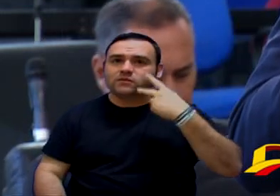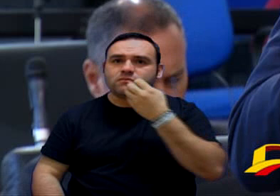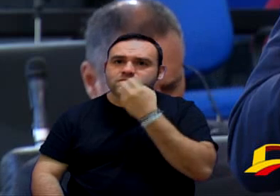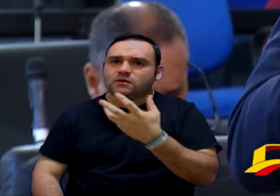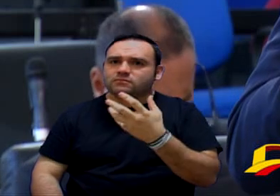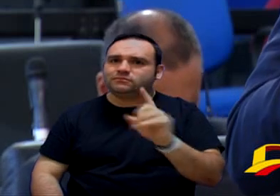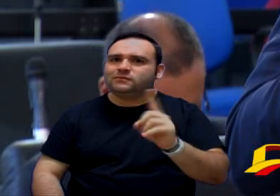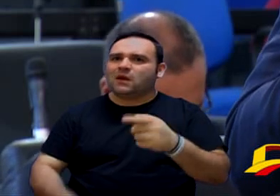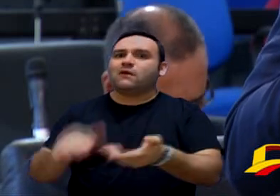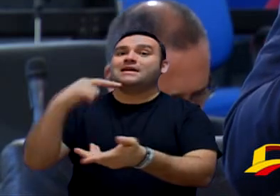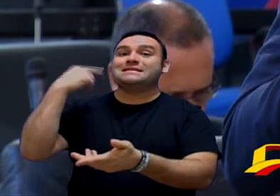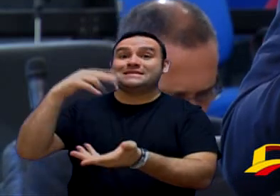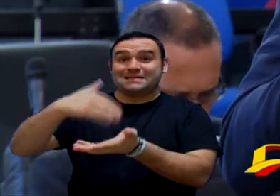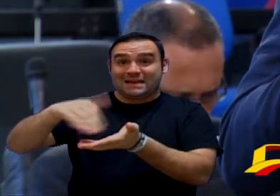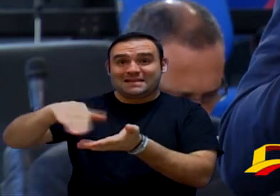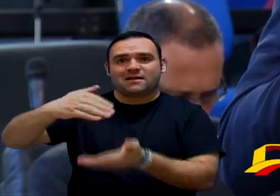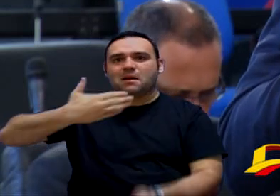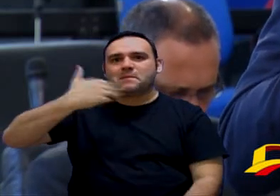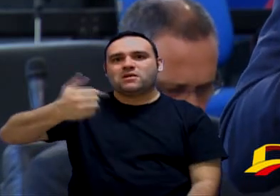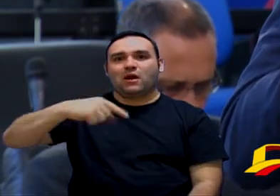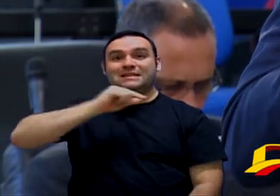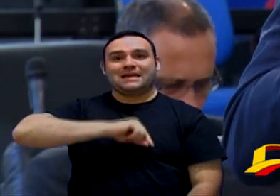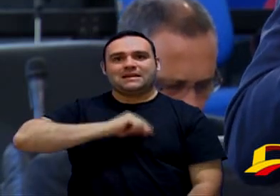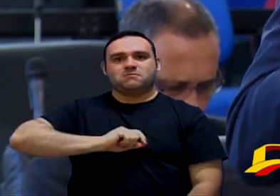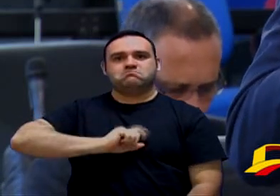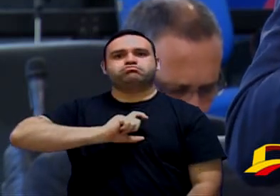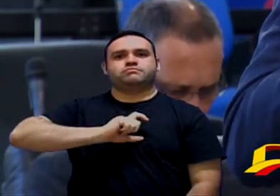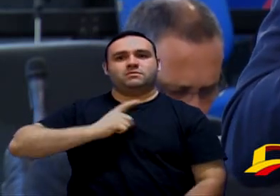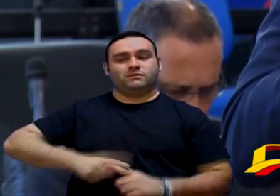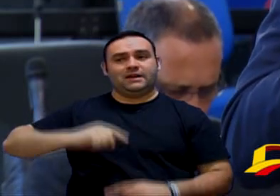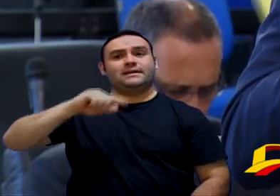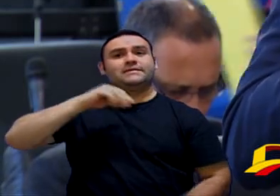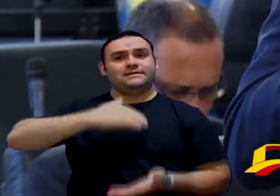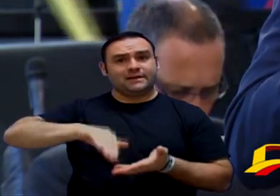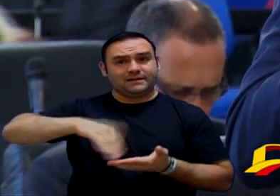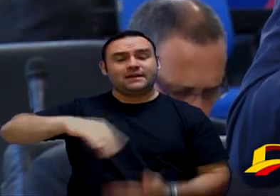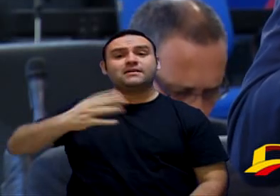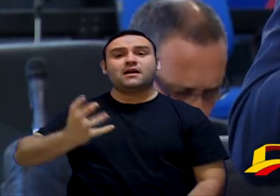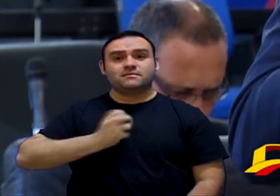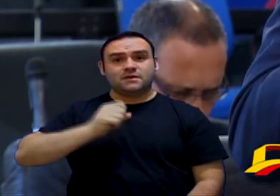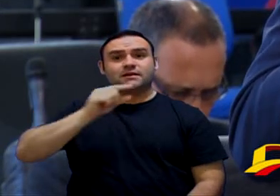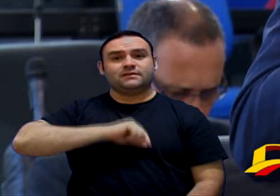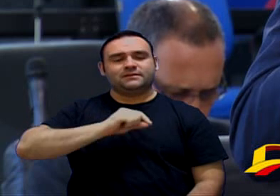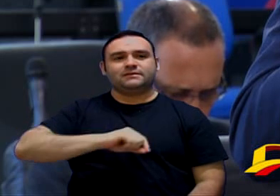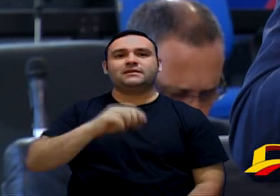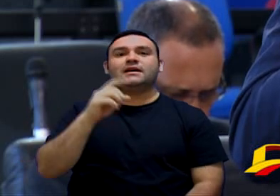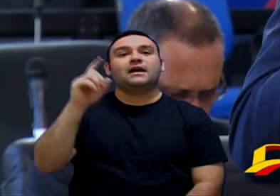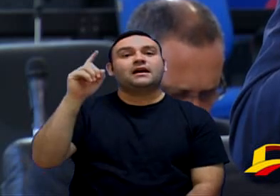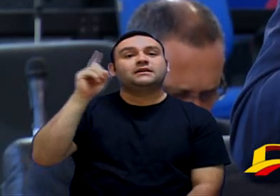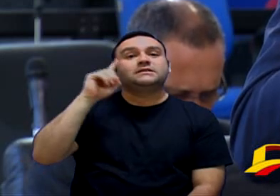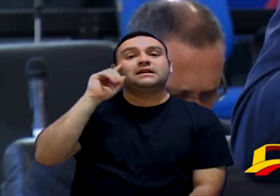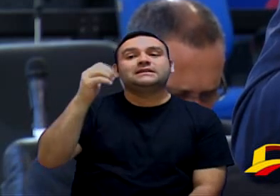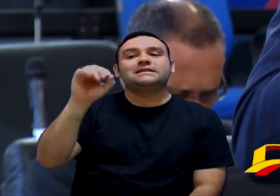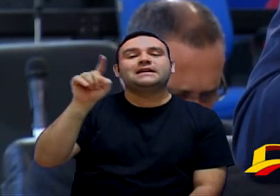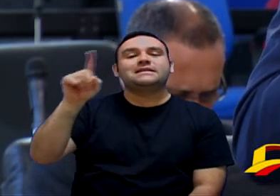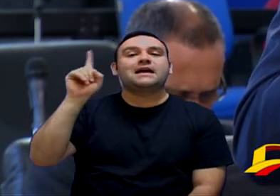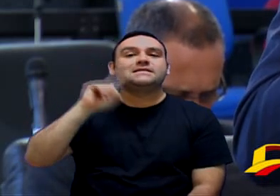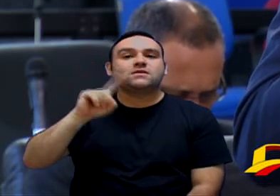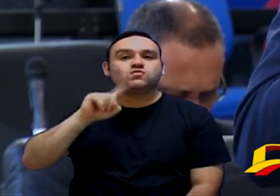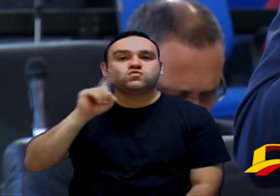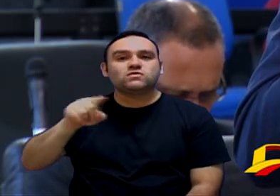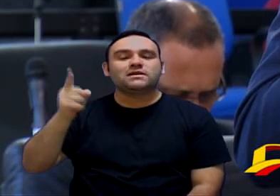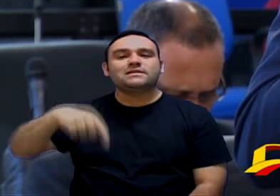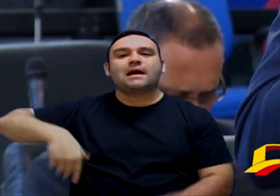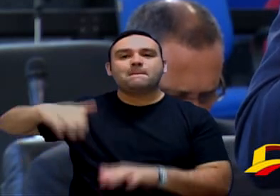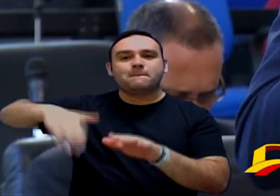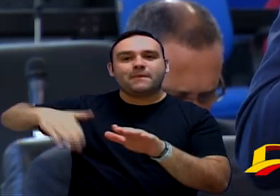Vale a Pena Ser secretário Luís Santos porque o secretário secretário da Uni passou 10 dias em Bahamas 10 dias nos Estados